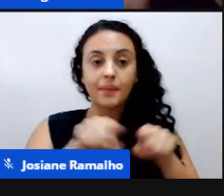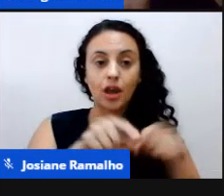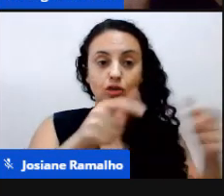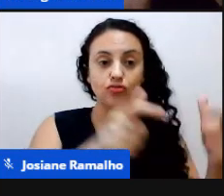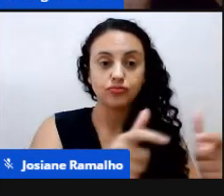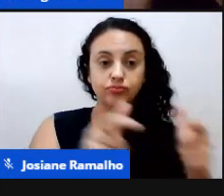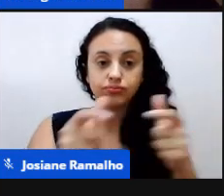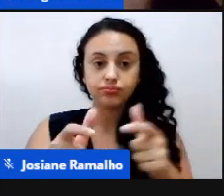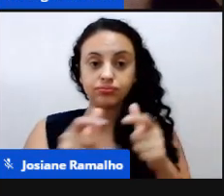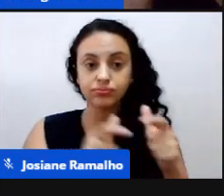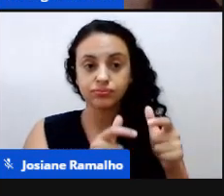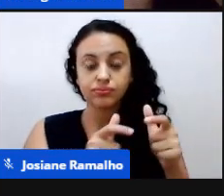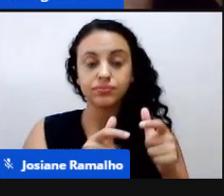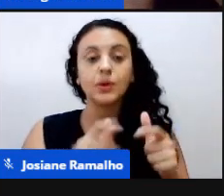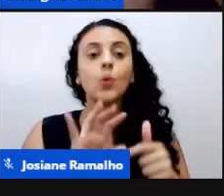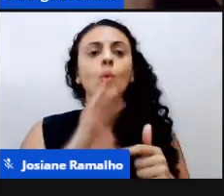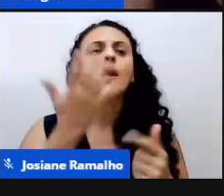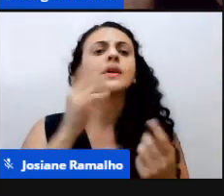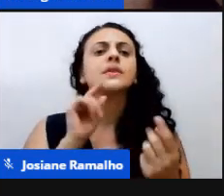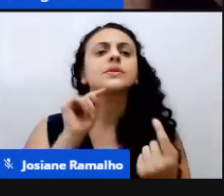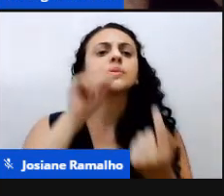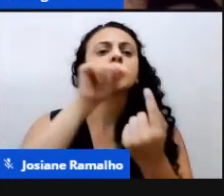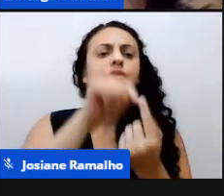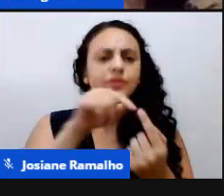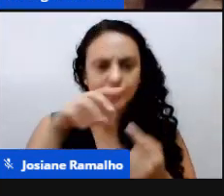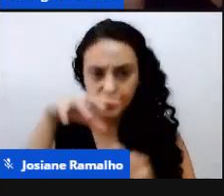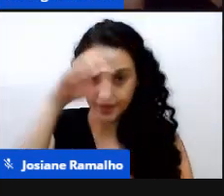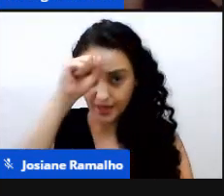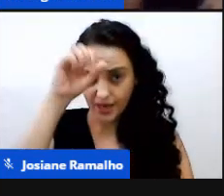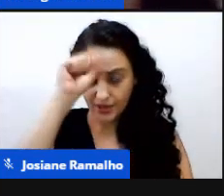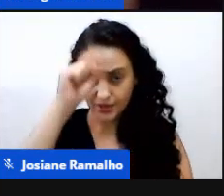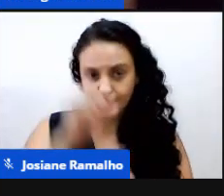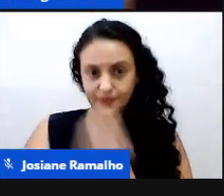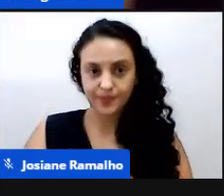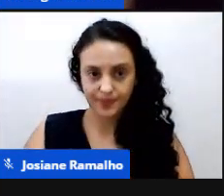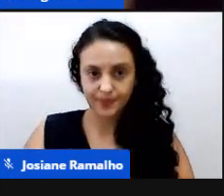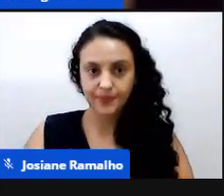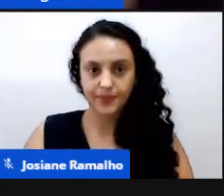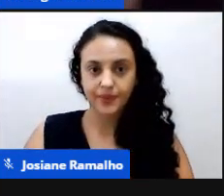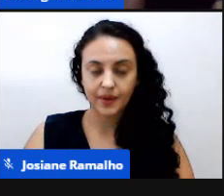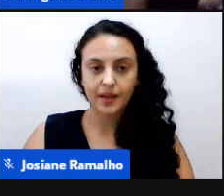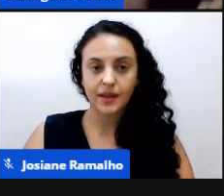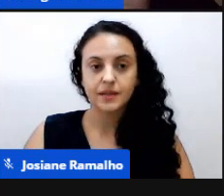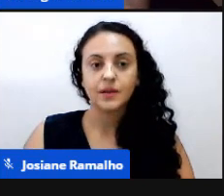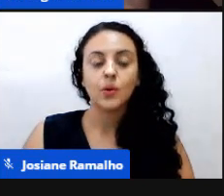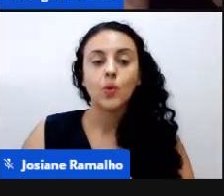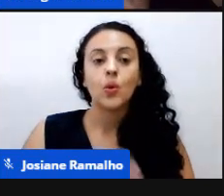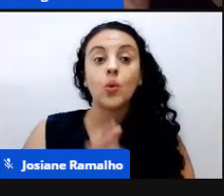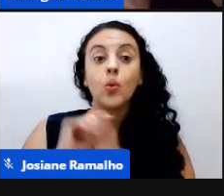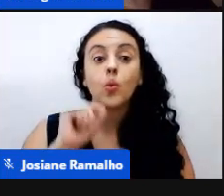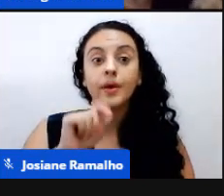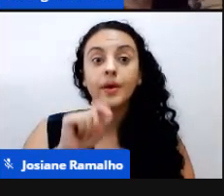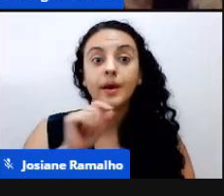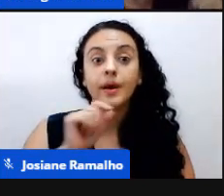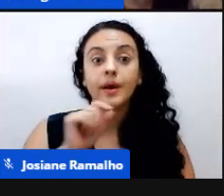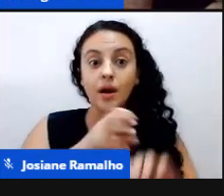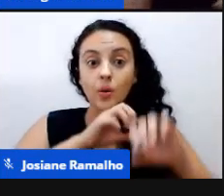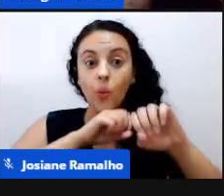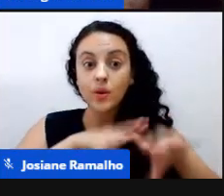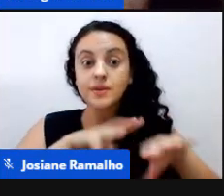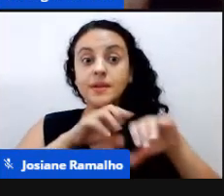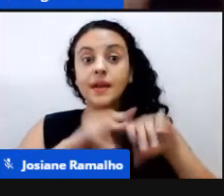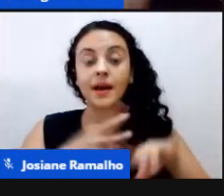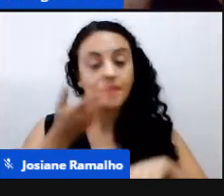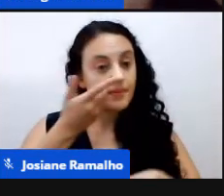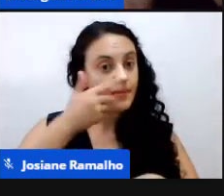essa criança? E quais são os objetivos de aprendizagem? Eu dando esse conhecimento para essa criança, o que eu tenho